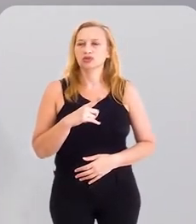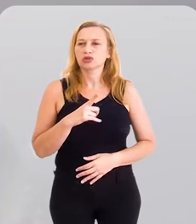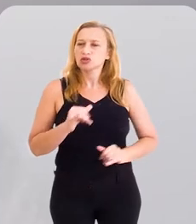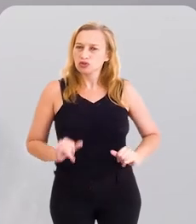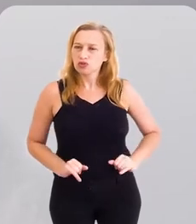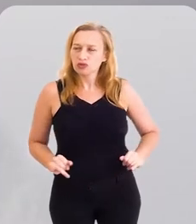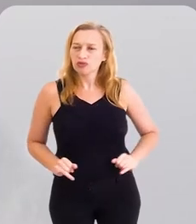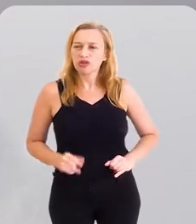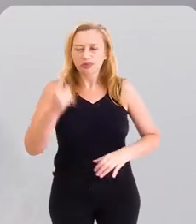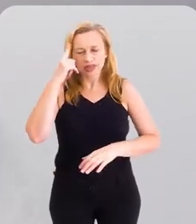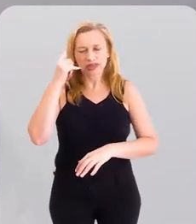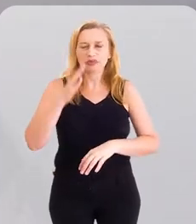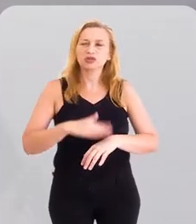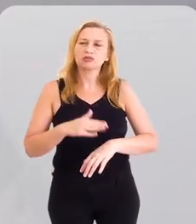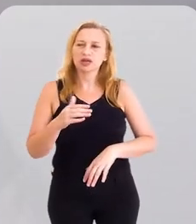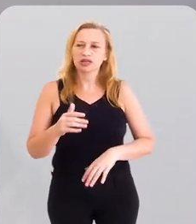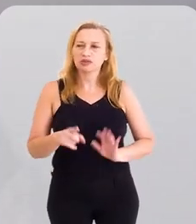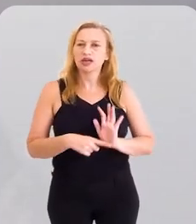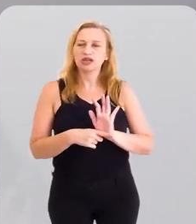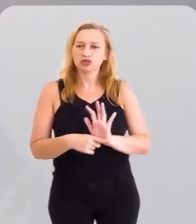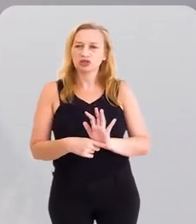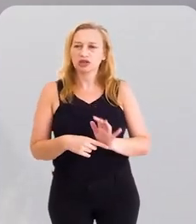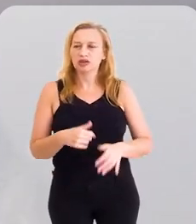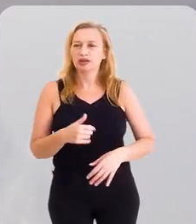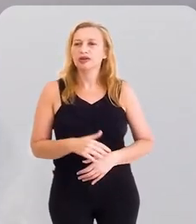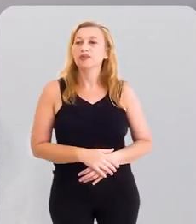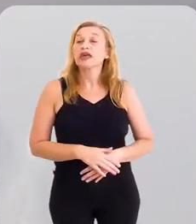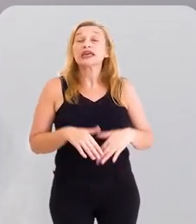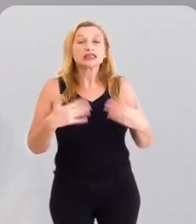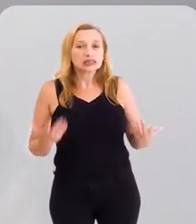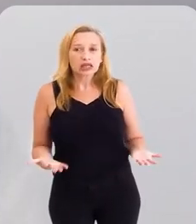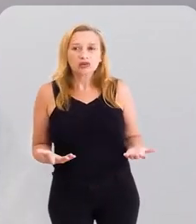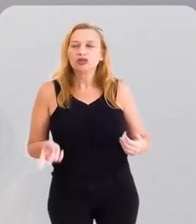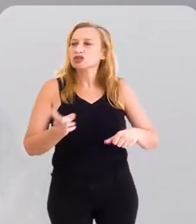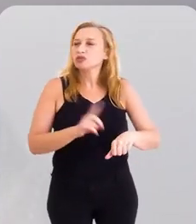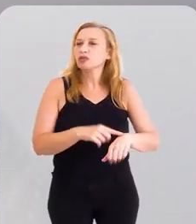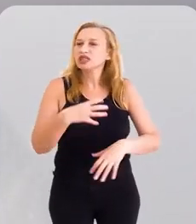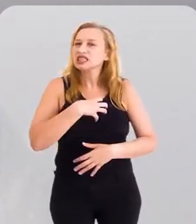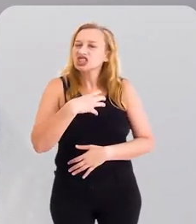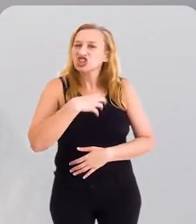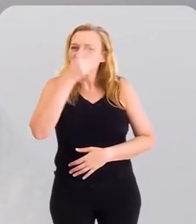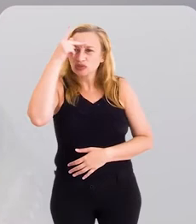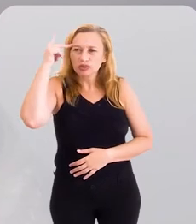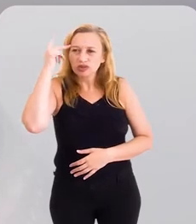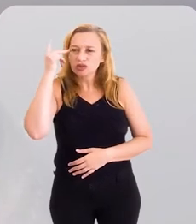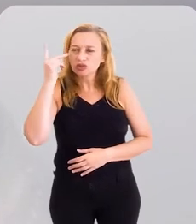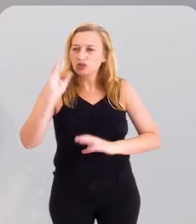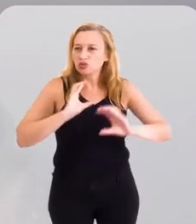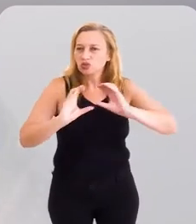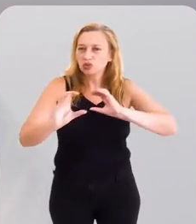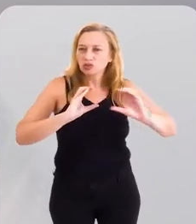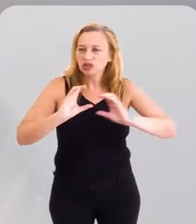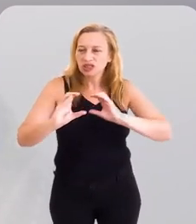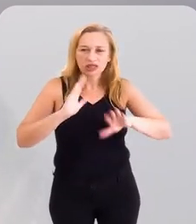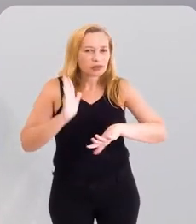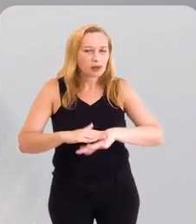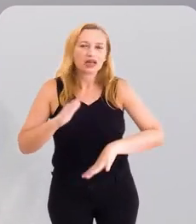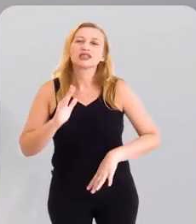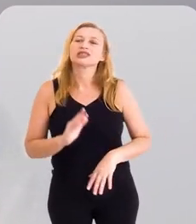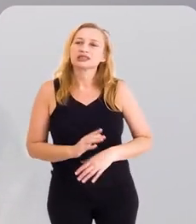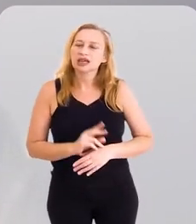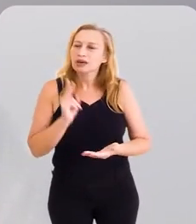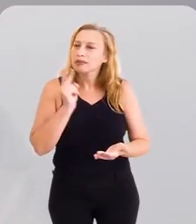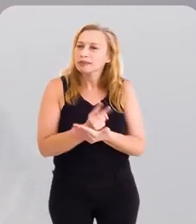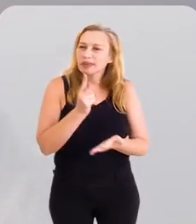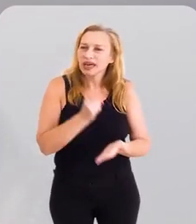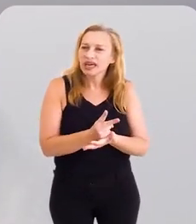ficamos tão reflexivos como nos momentos que temos problemas mais graves. Então, nesse momento, eu senti as pessoas interagindo